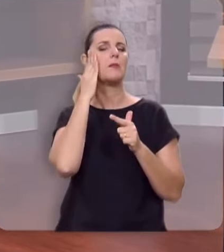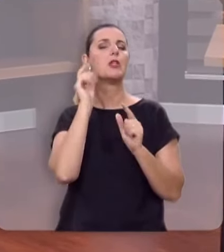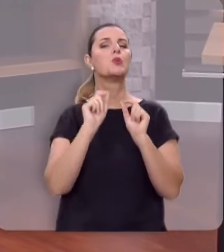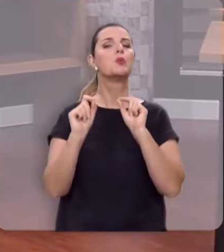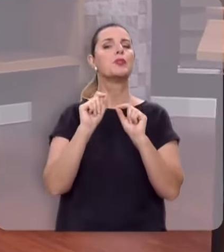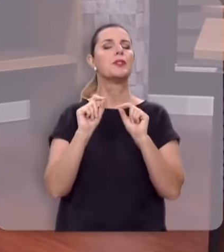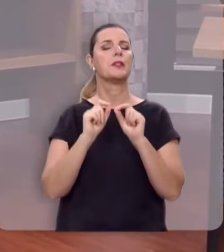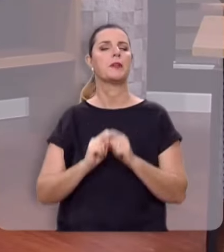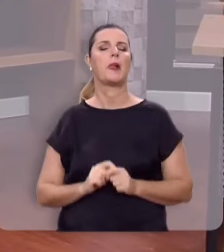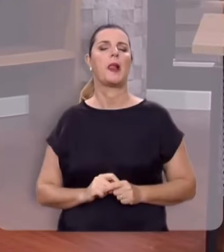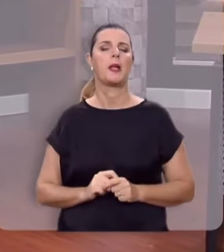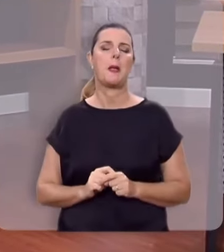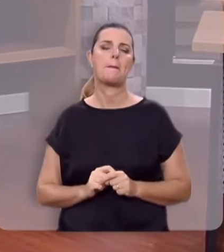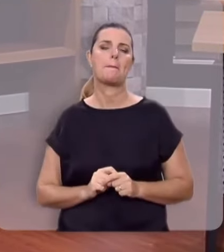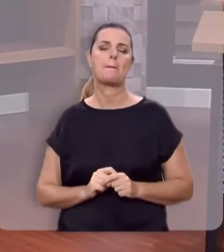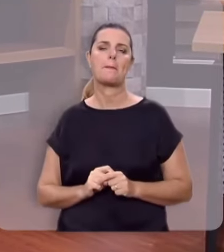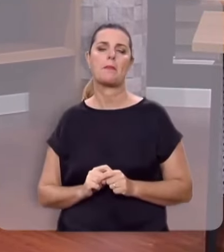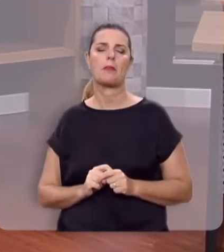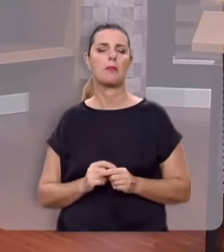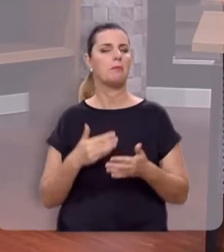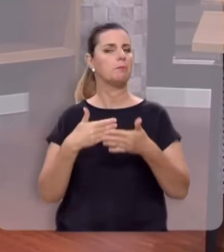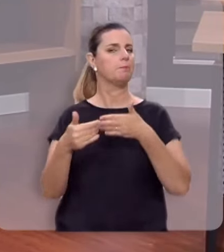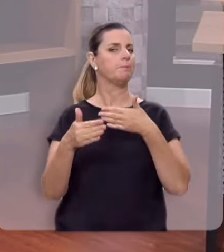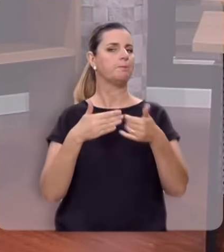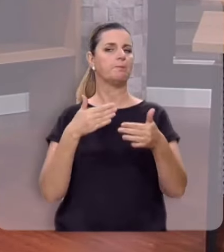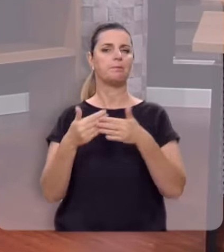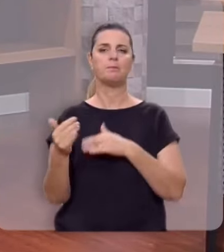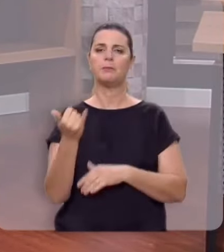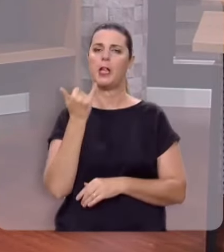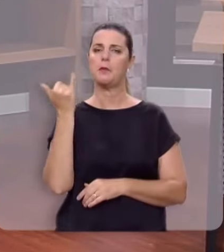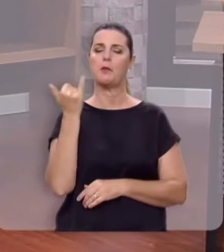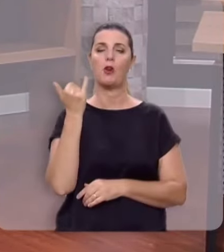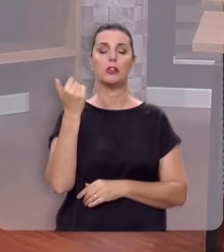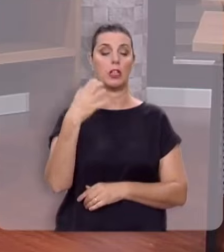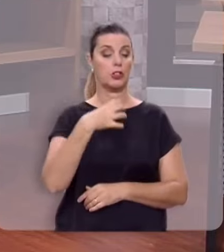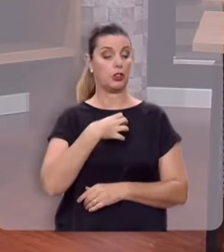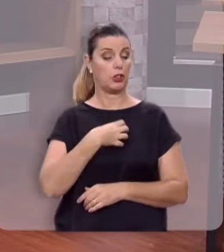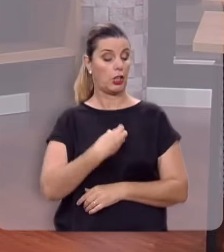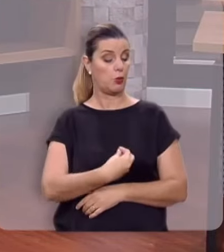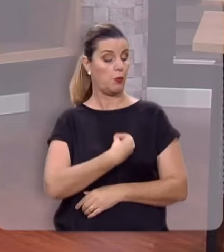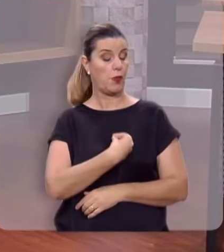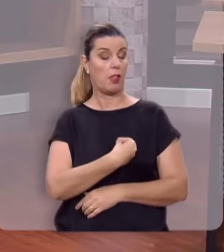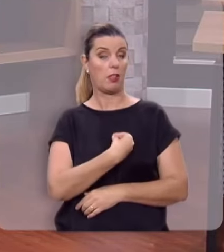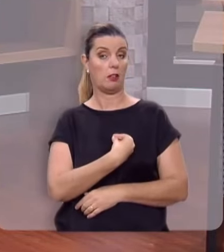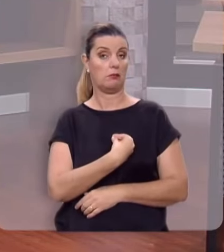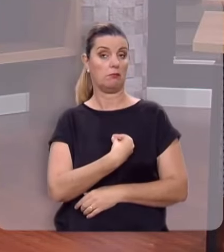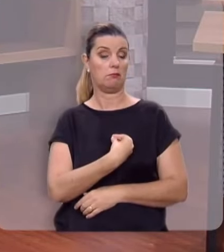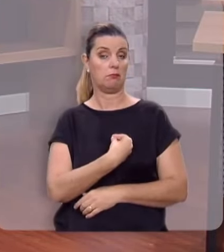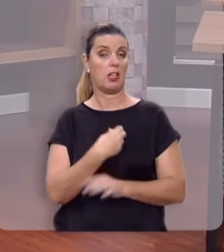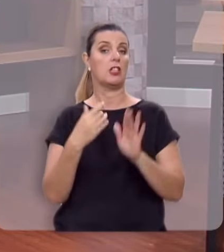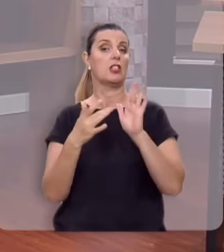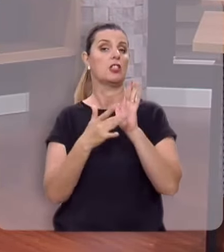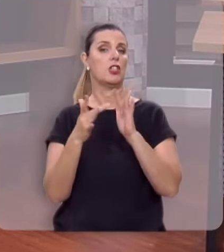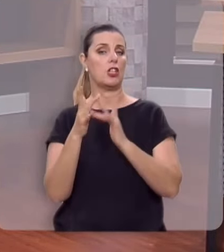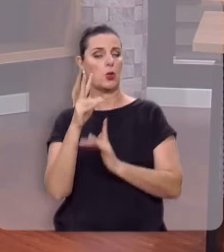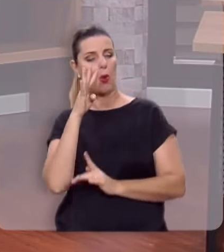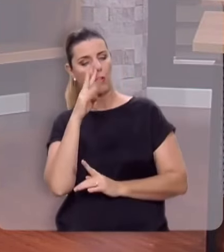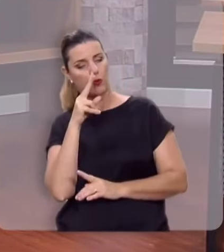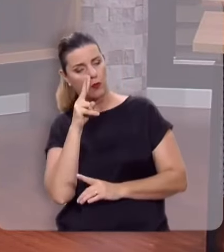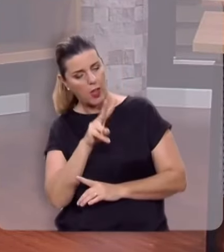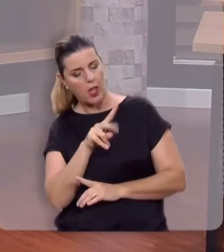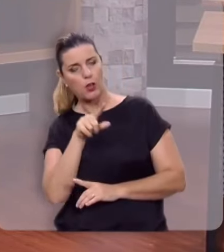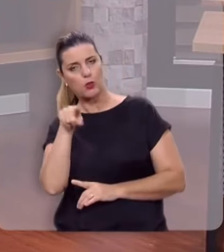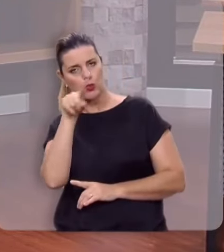que não importa a situação que você esteja vivendo, Jesus está vendo você,